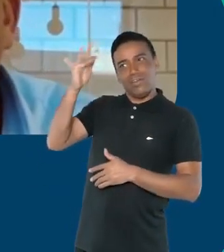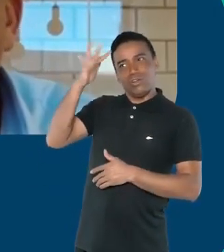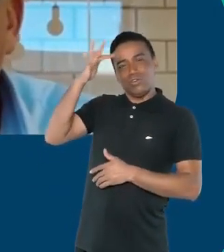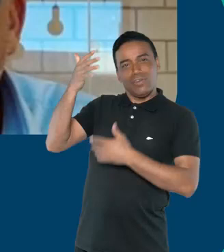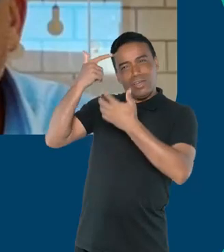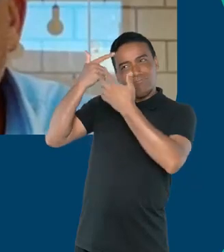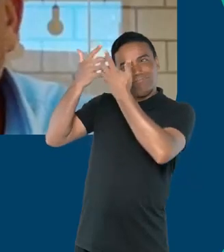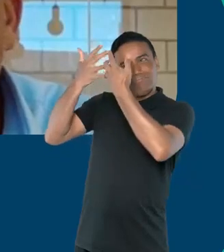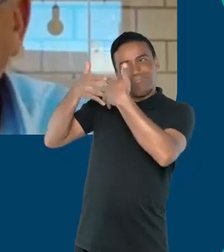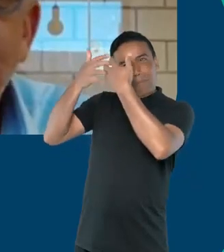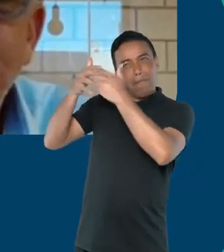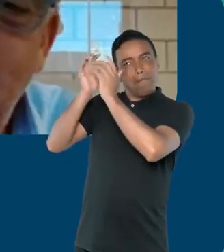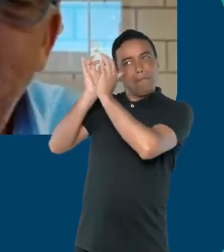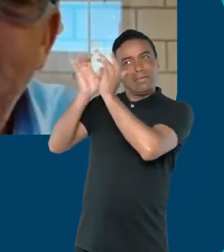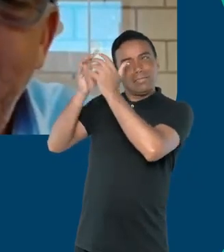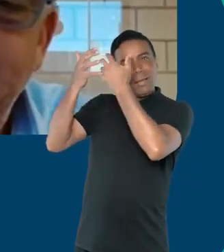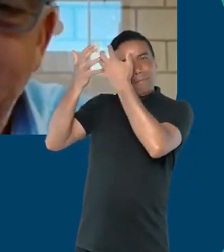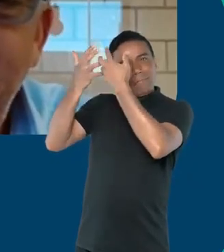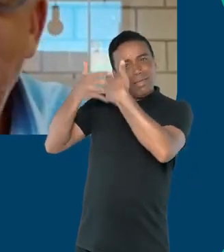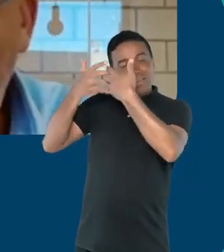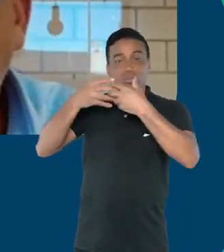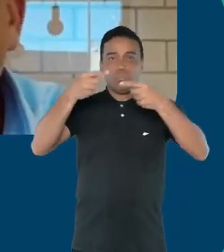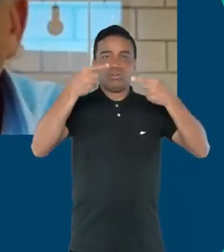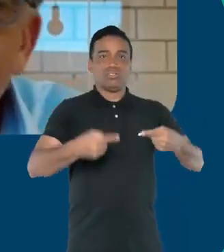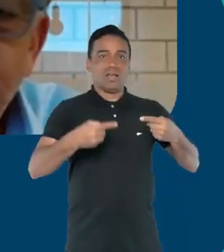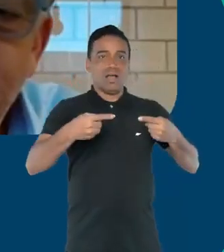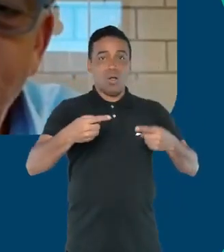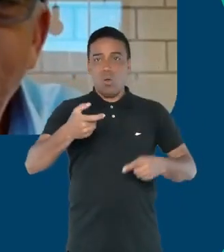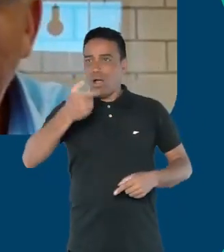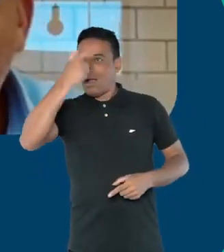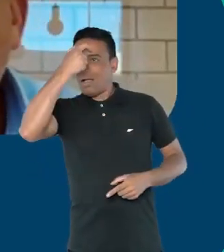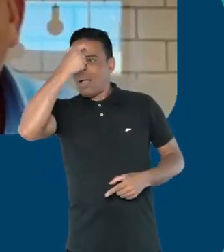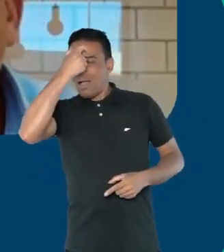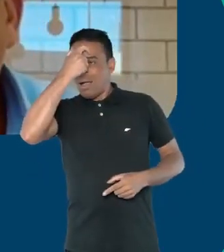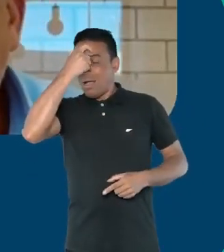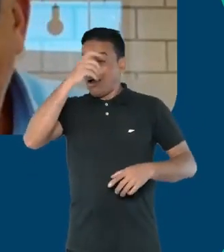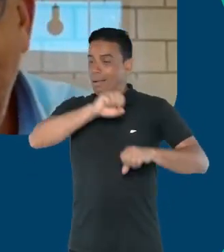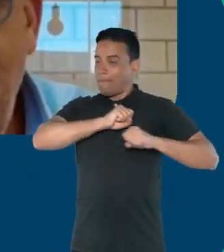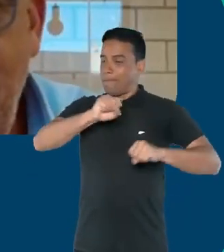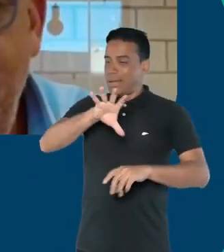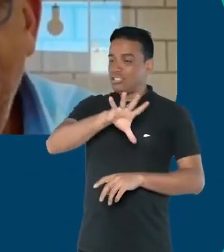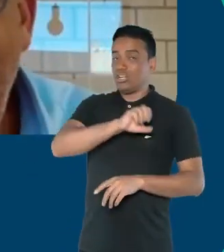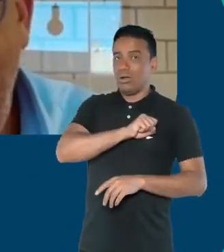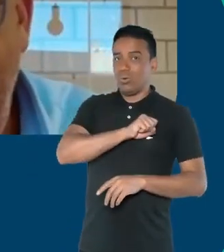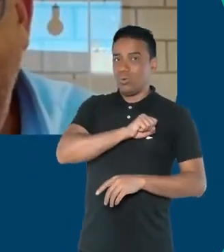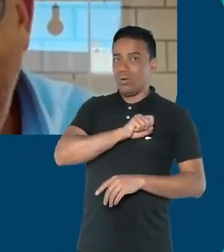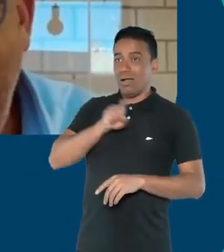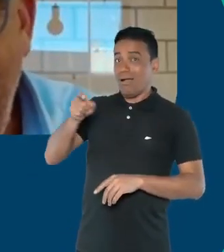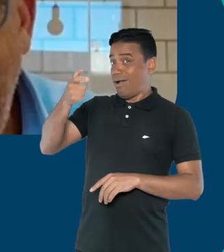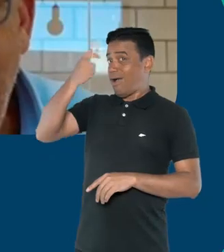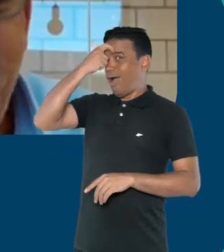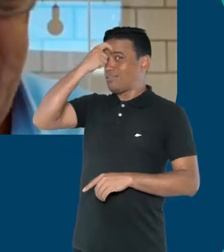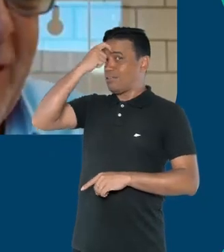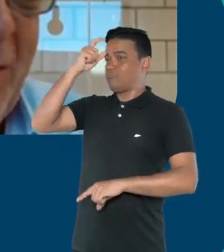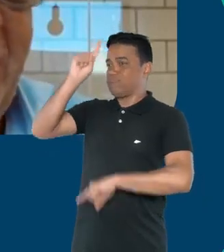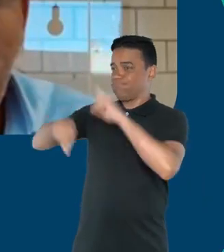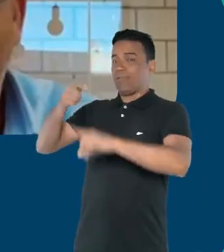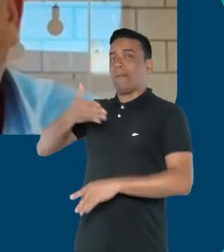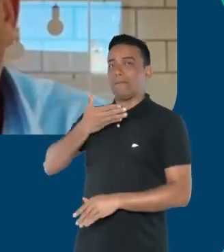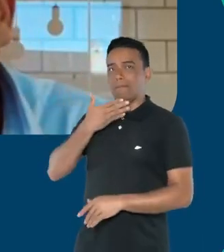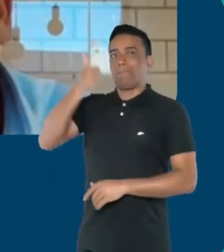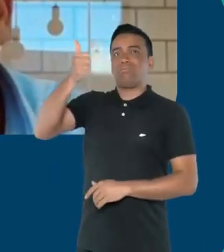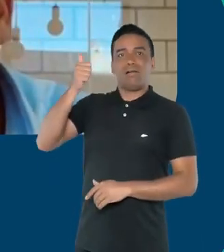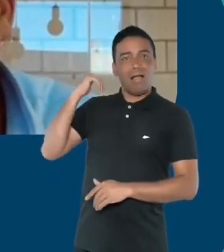se pauta muito por essa oposição entre paixão e a razão sempre vence, né? A gente